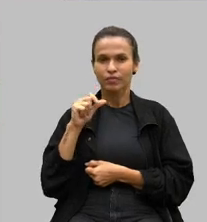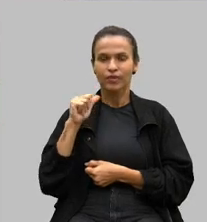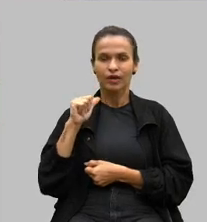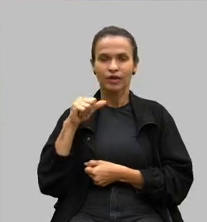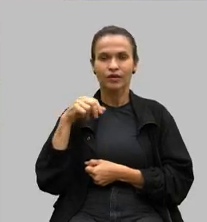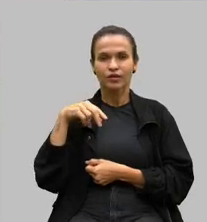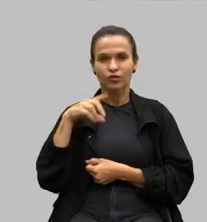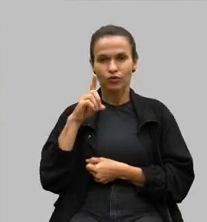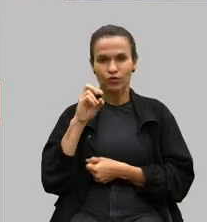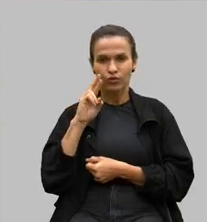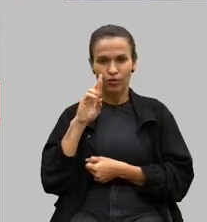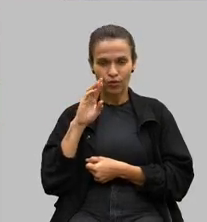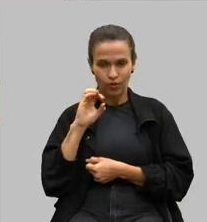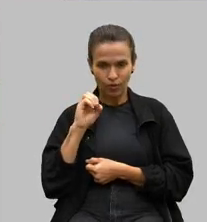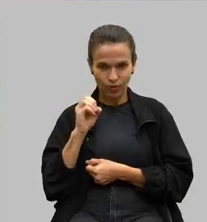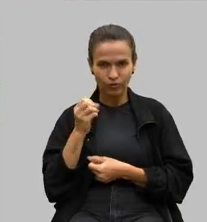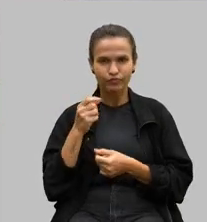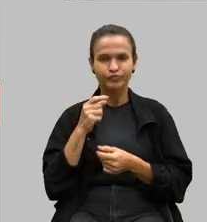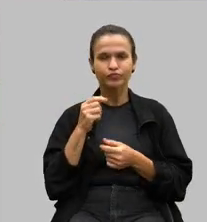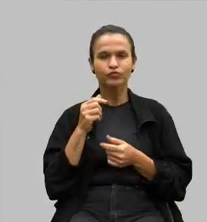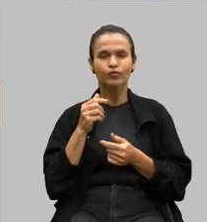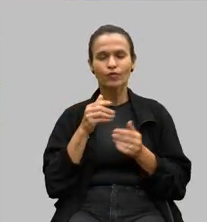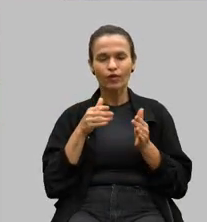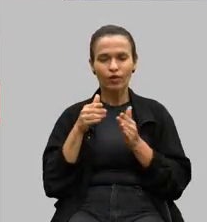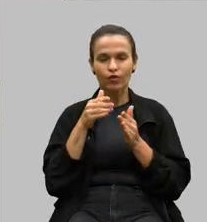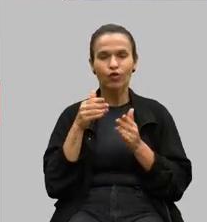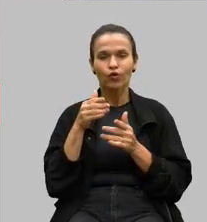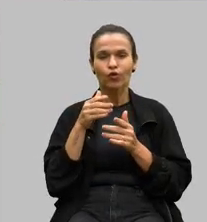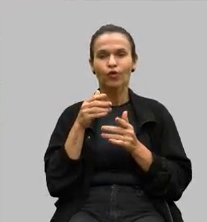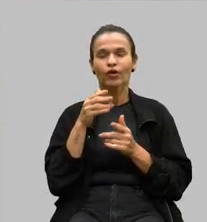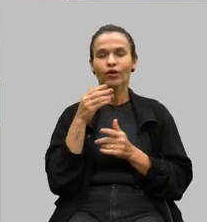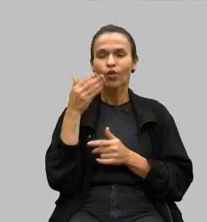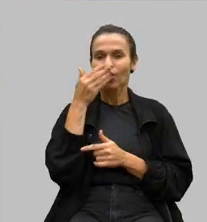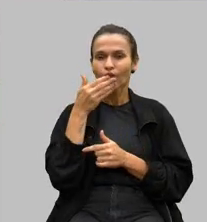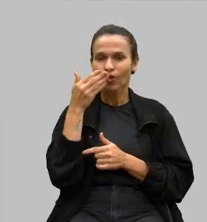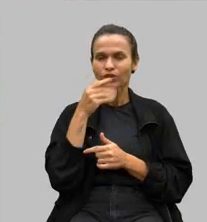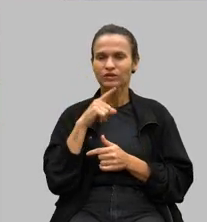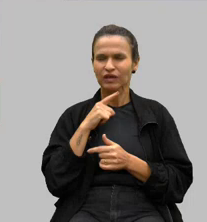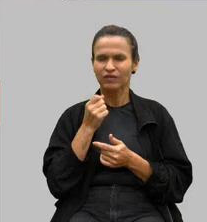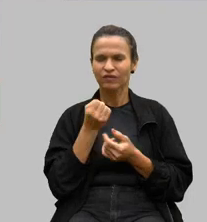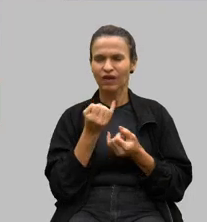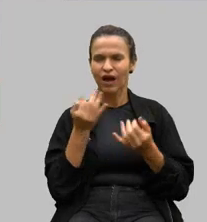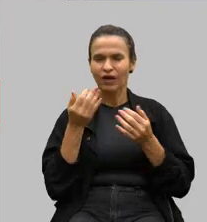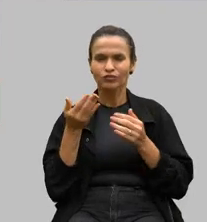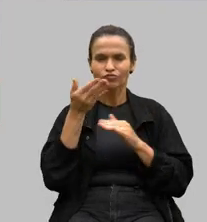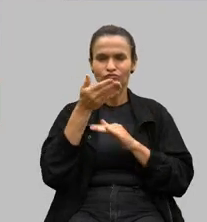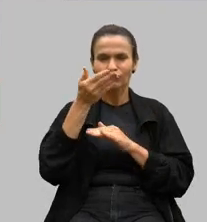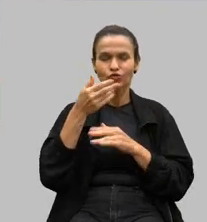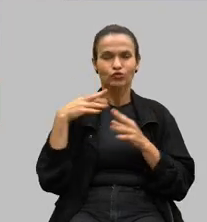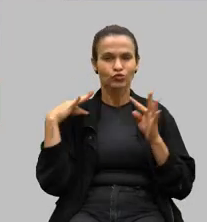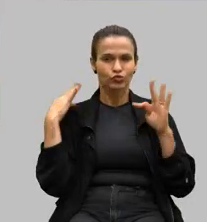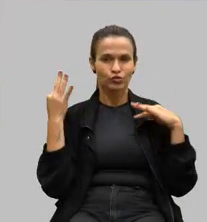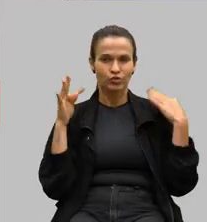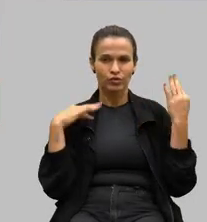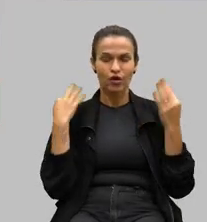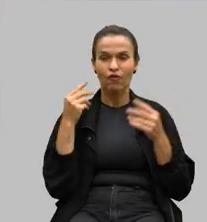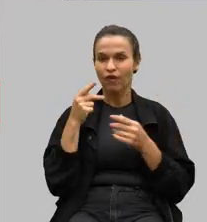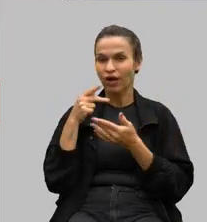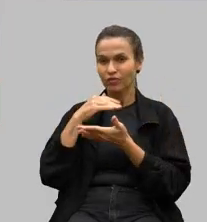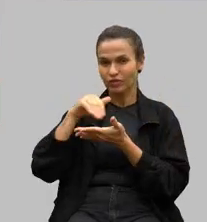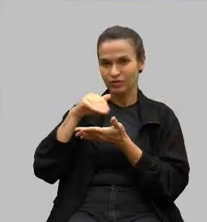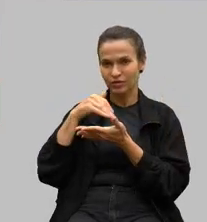Doce nós estamos com circuito ali toda semana chegando muito turistas eu falo que o secretário de turismo de lá tem